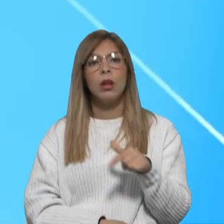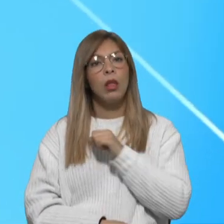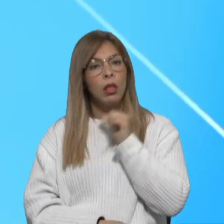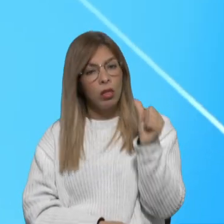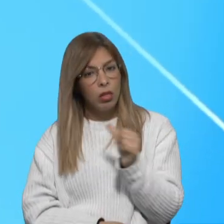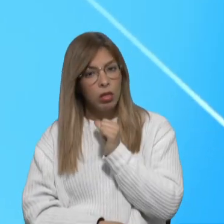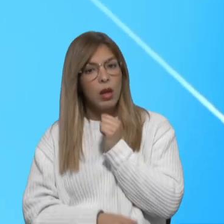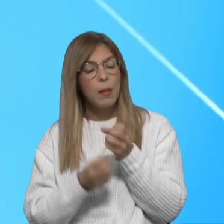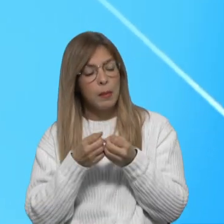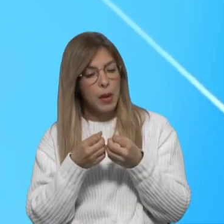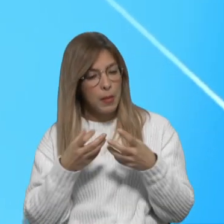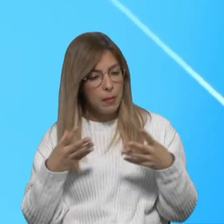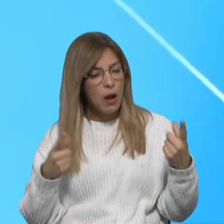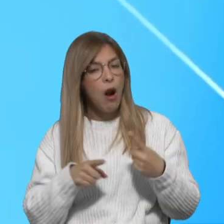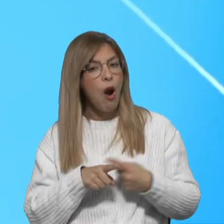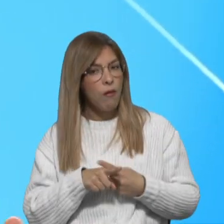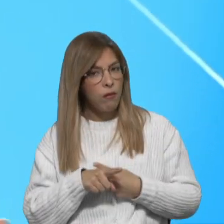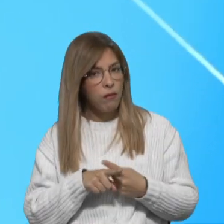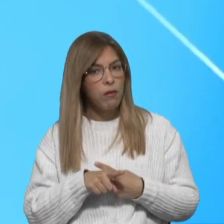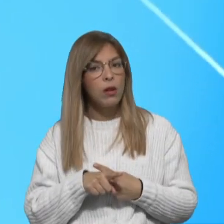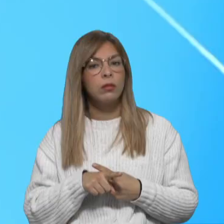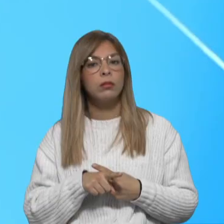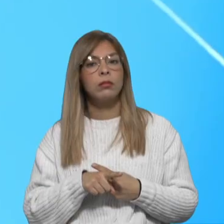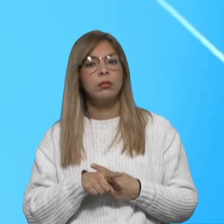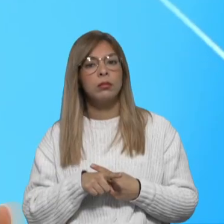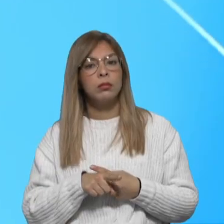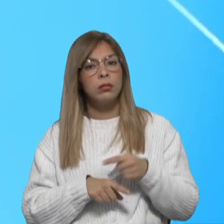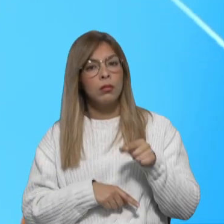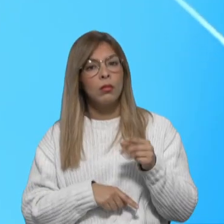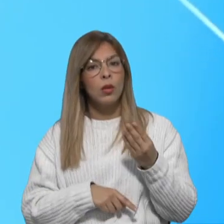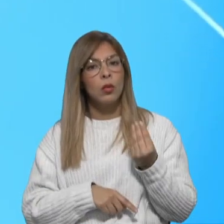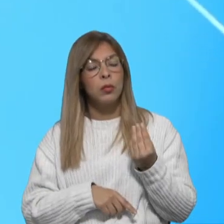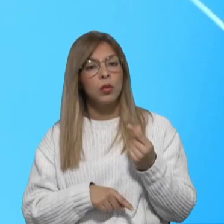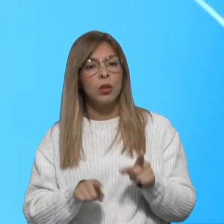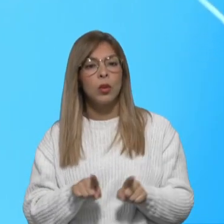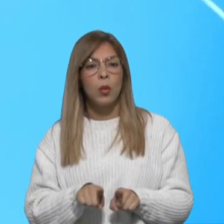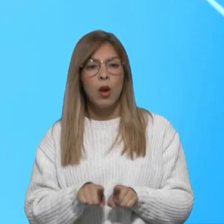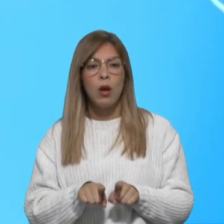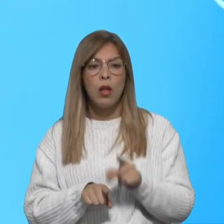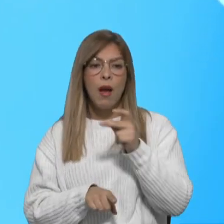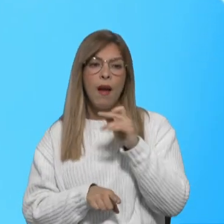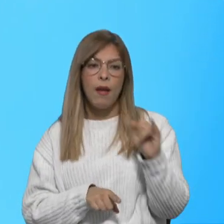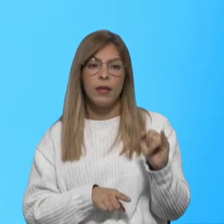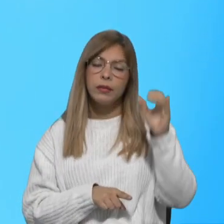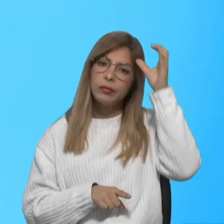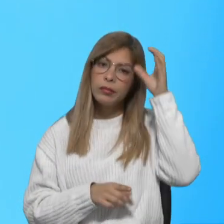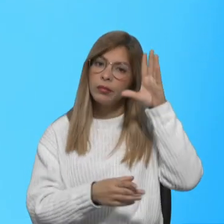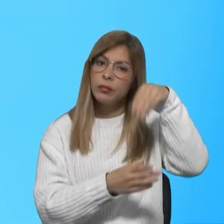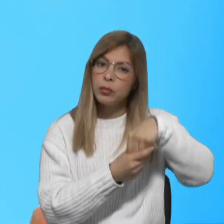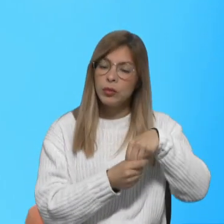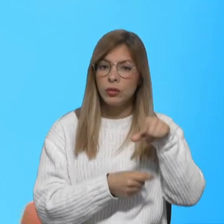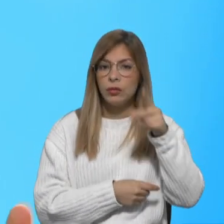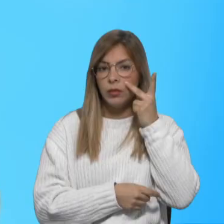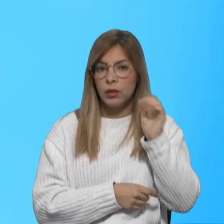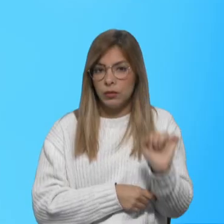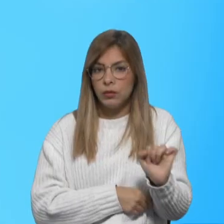alargar de forma muito interessante, eles têm a inteligência artificial incluída na sua própria vida. E,